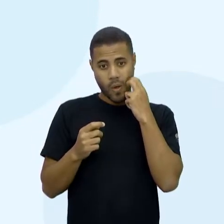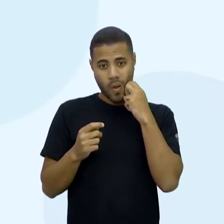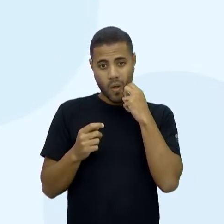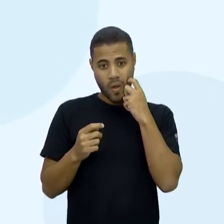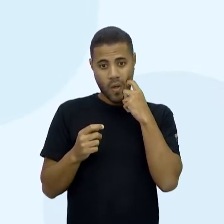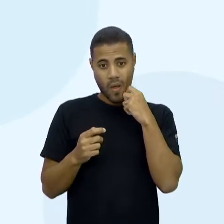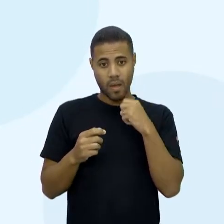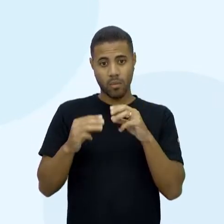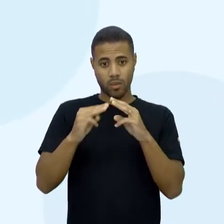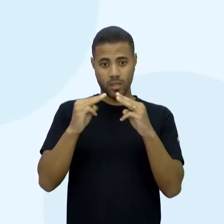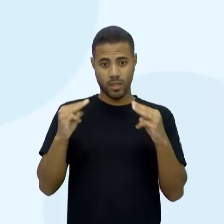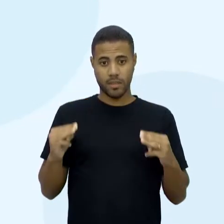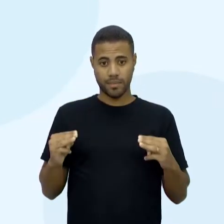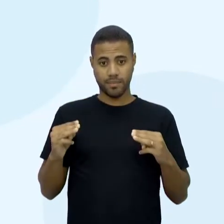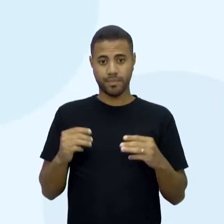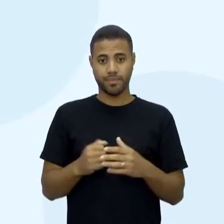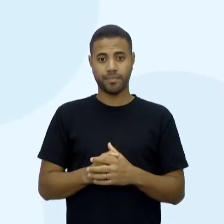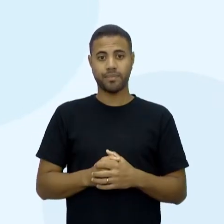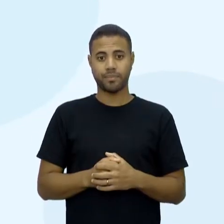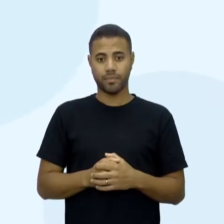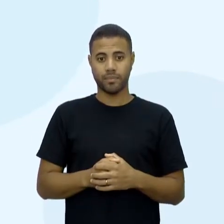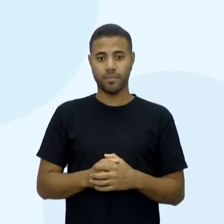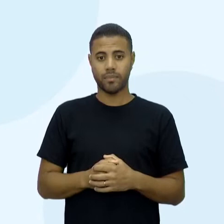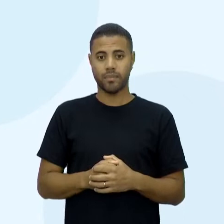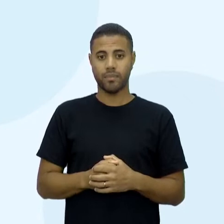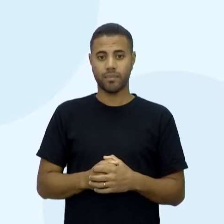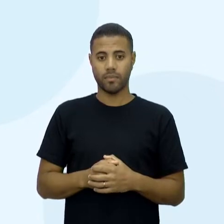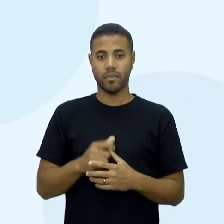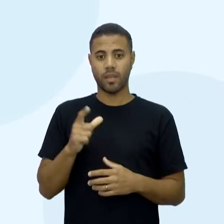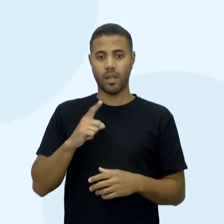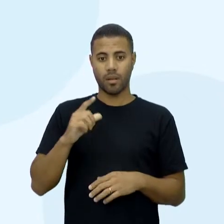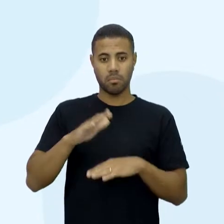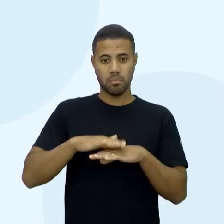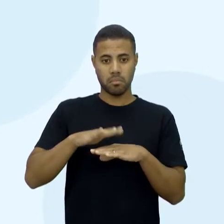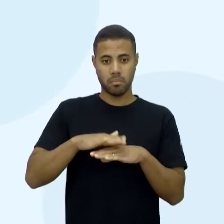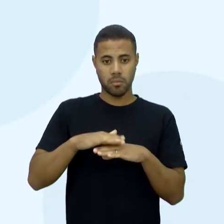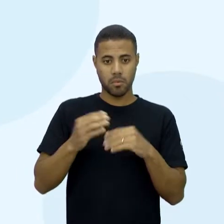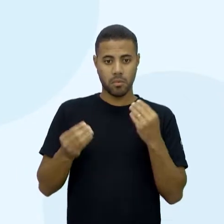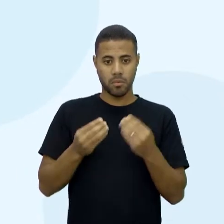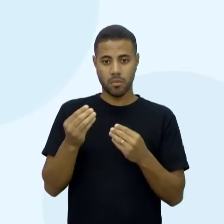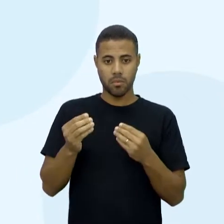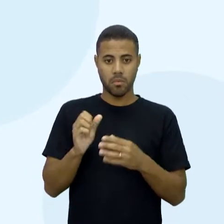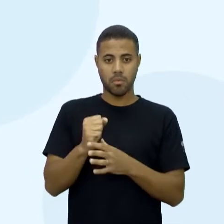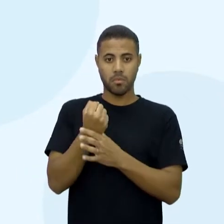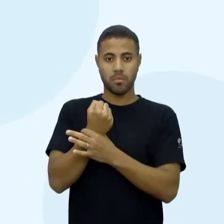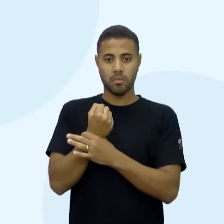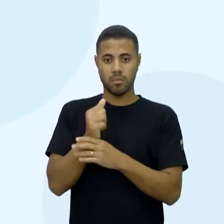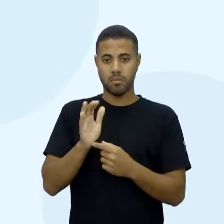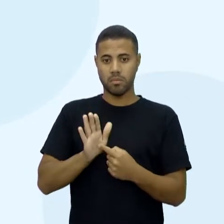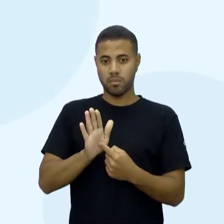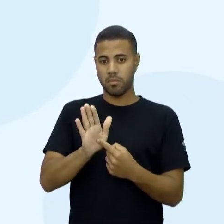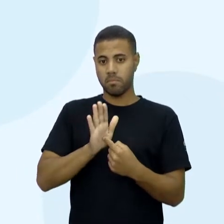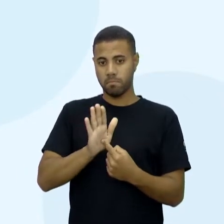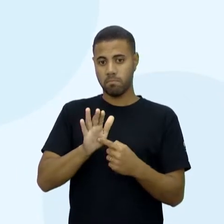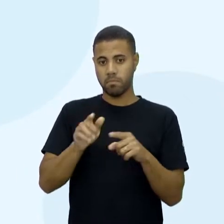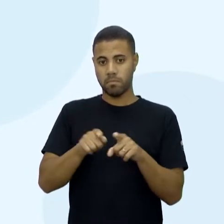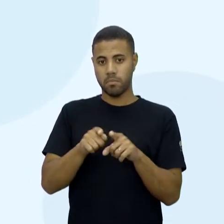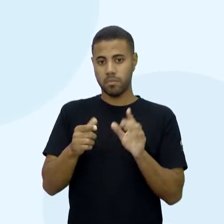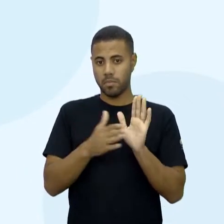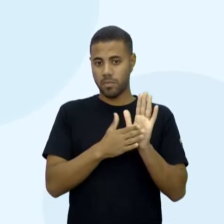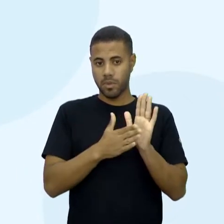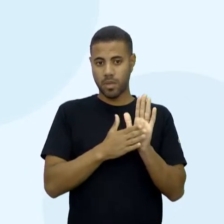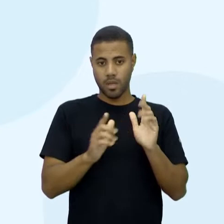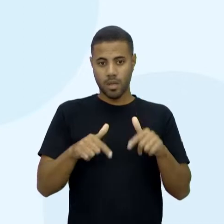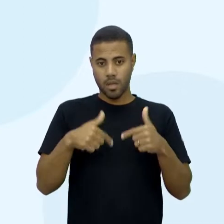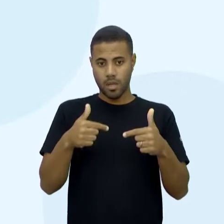dos museus. Estes têm o papel de salvaguardar os patrimônios e também promover